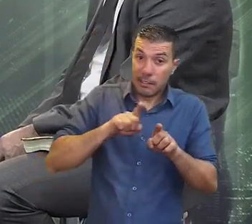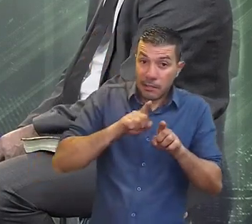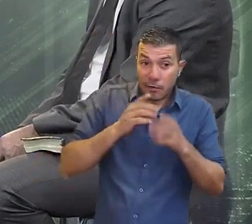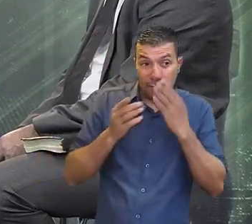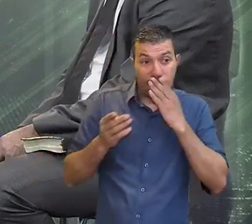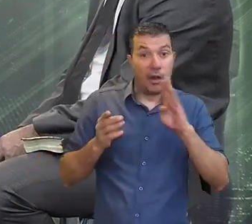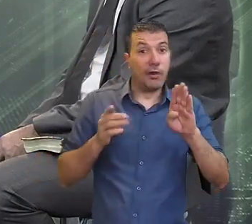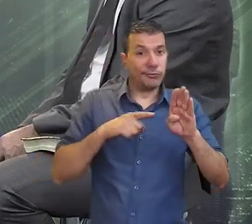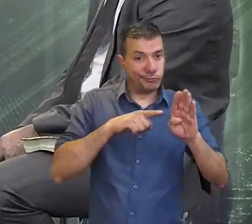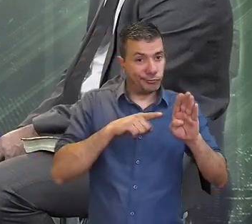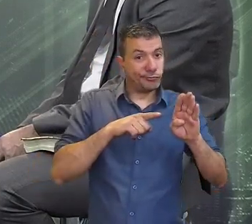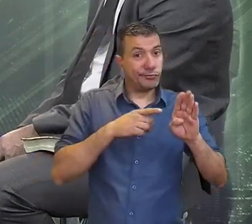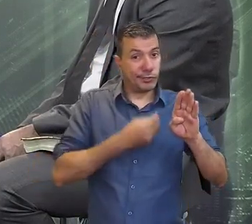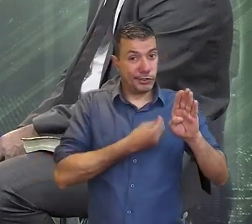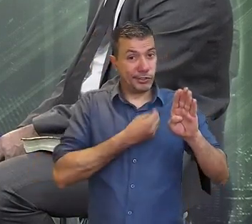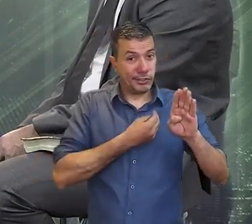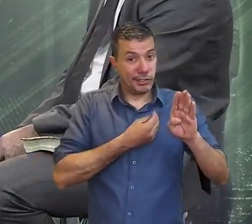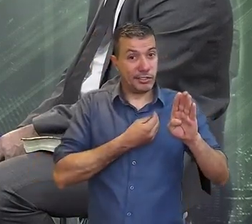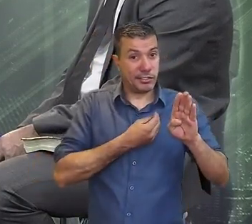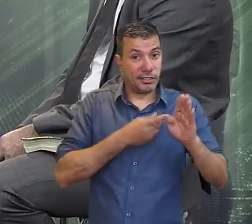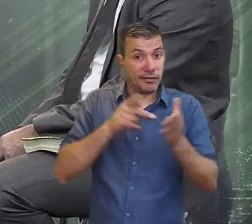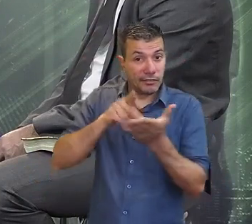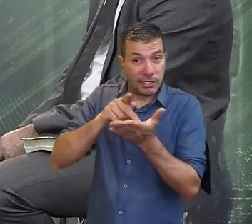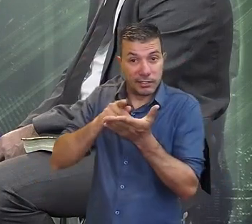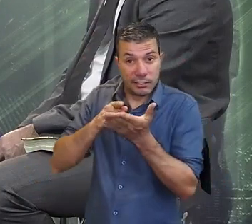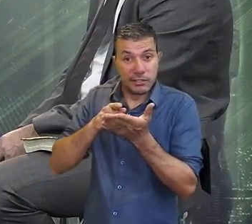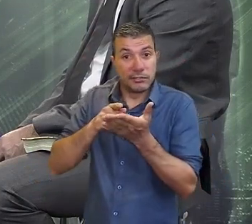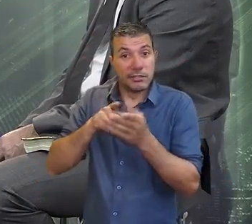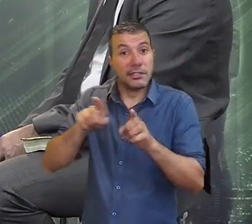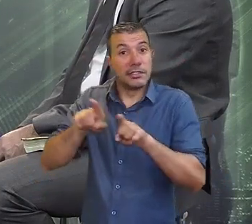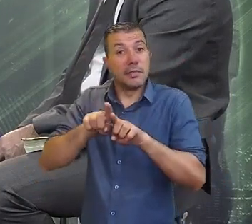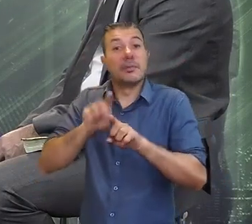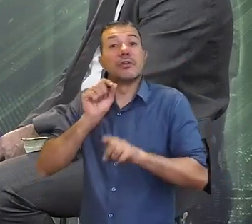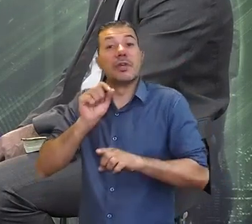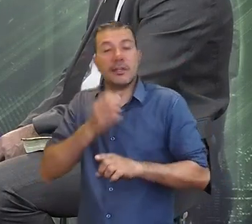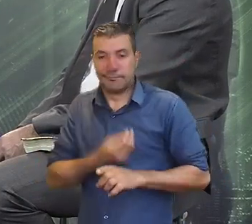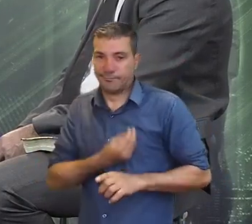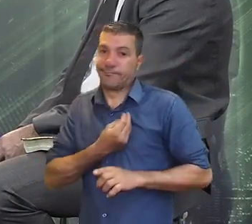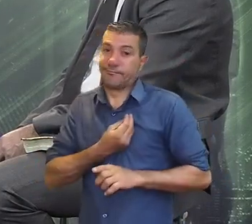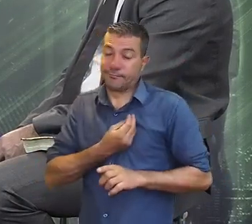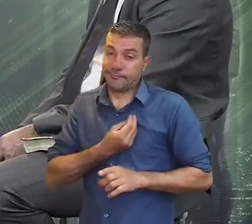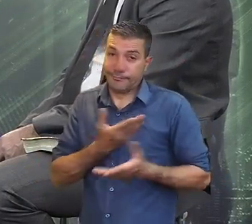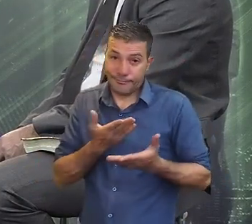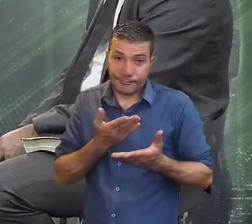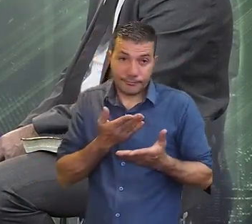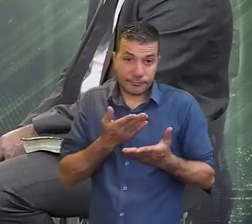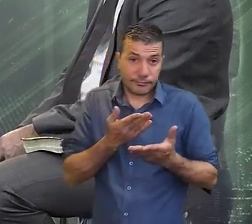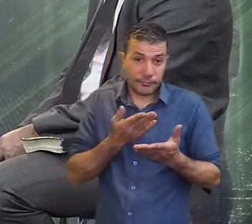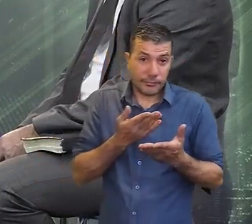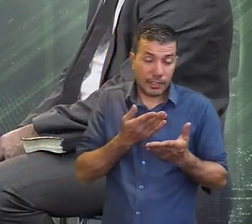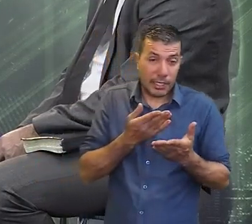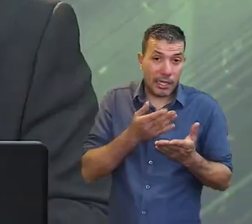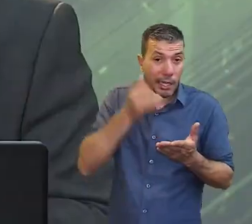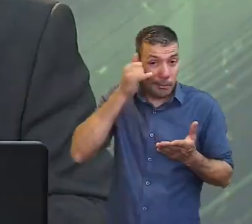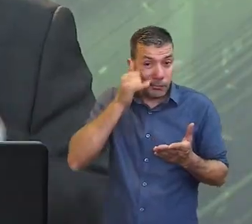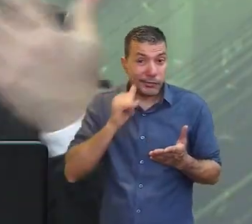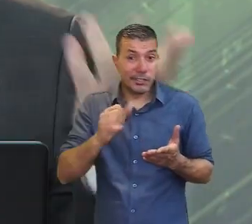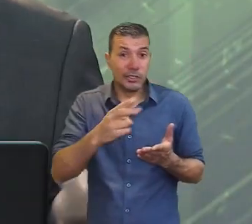verdadeiro. E nós vamos estar trabalhando um pouquinho sobre isso. Como eu mencionei, a profecia das 2.300